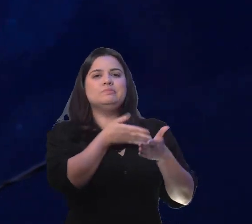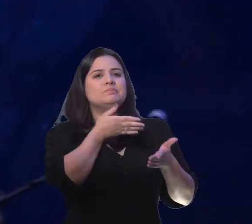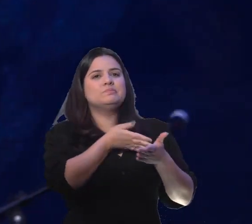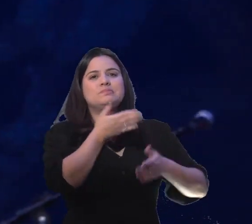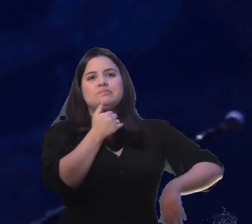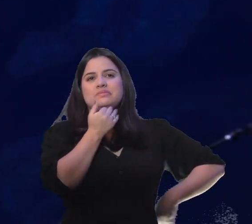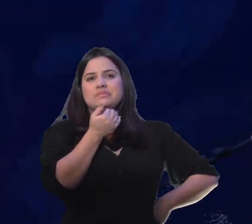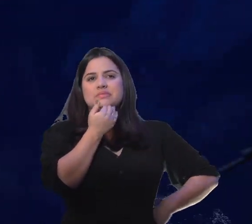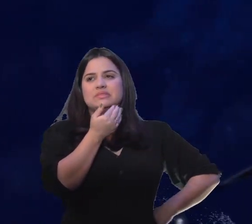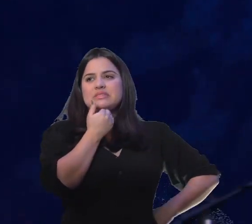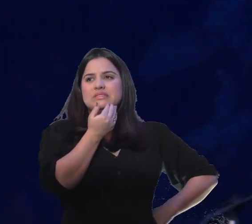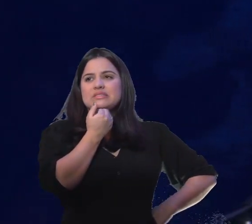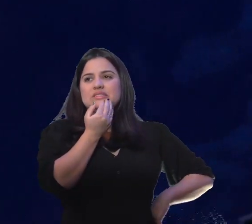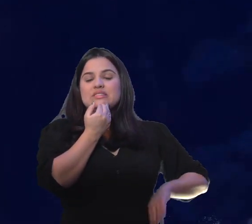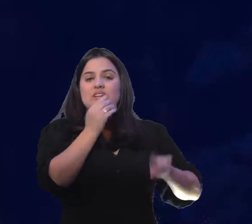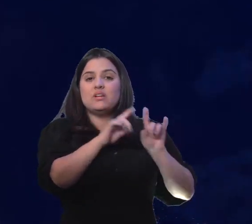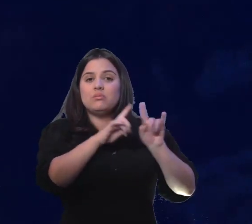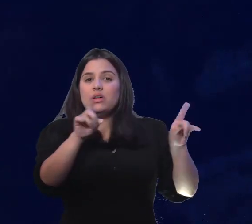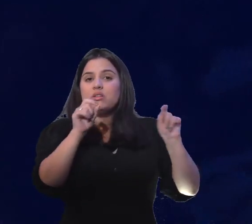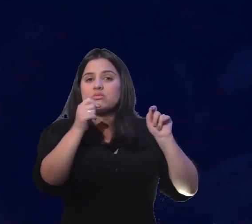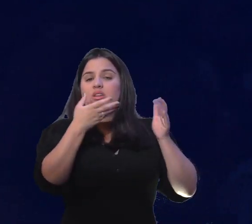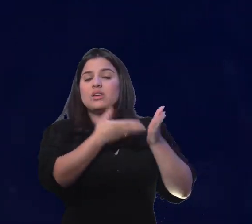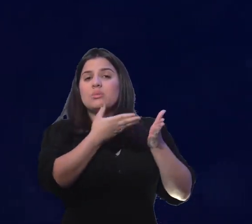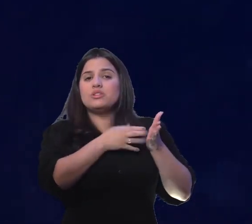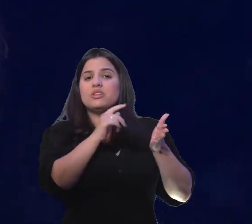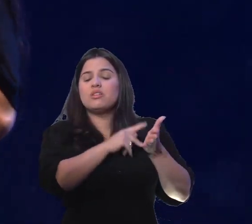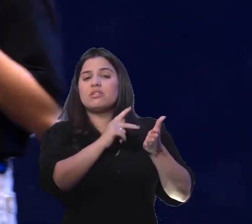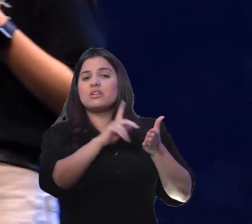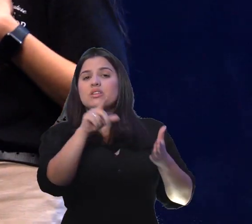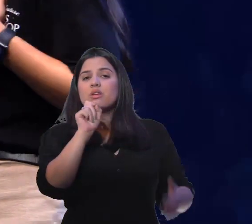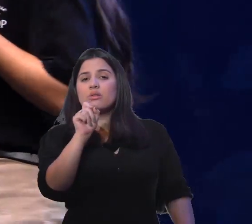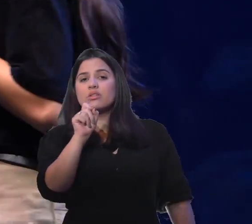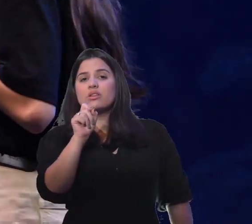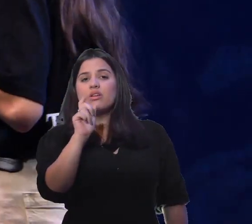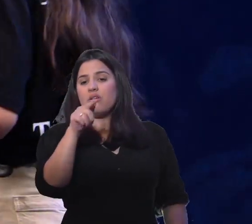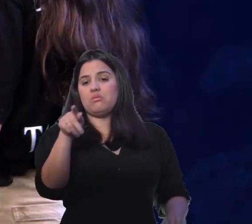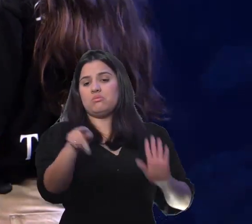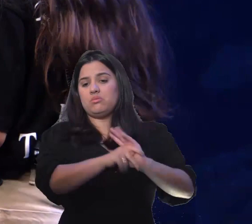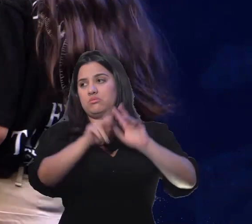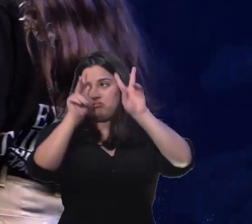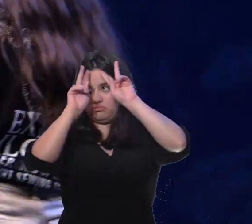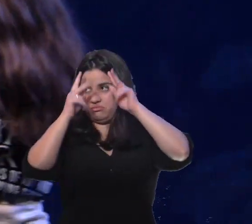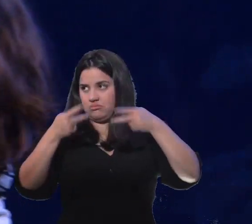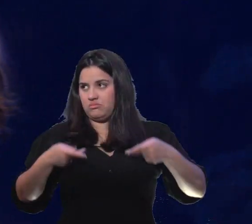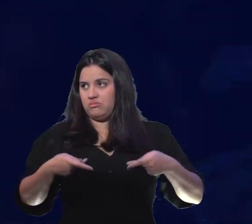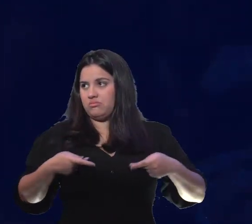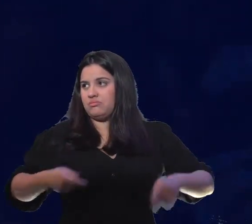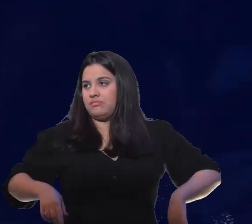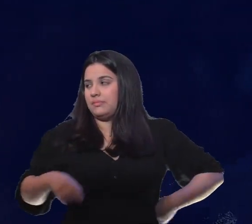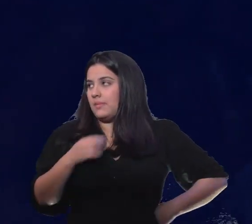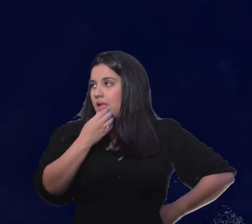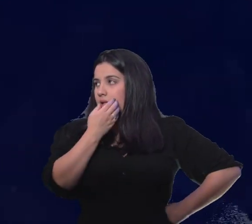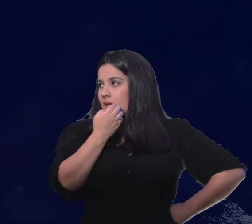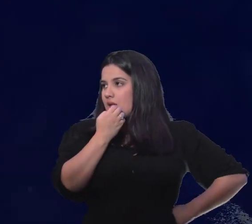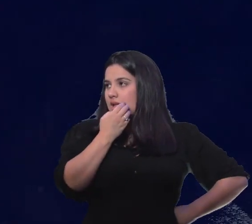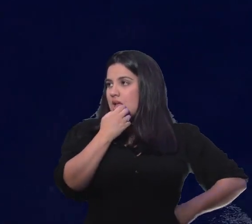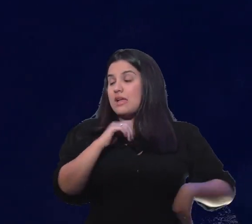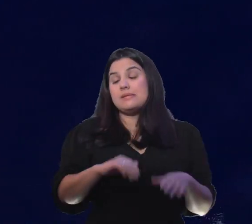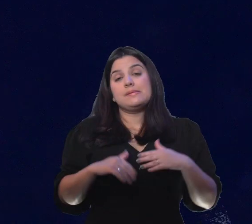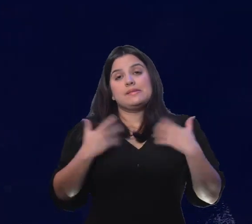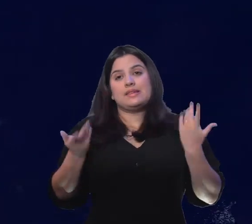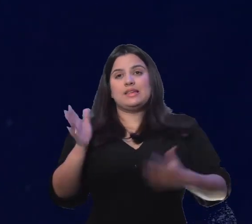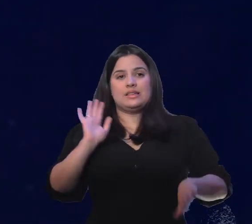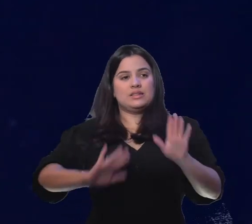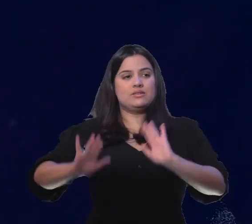as fortalezas que impediam eles de entrar na Terra Prometida foram fortalezas que estavam em seu próprio coração. E muitas vezes